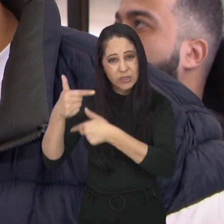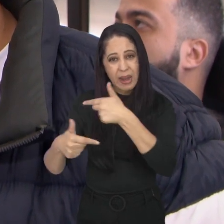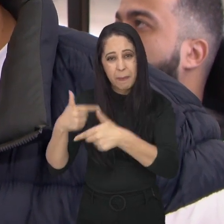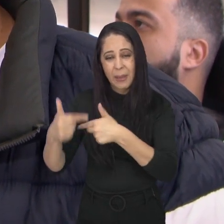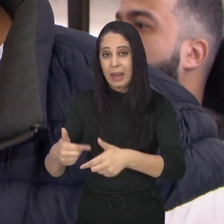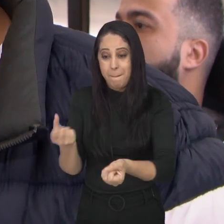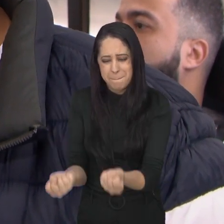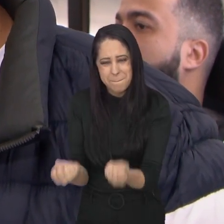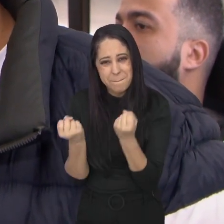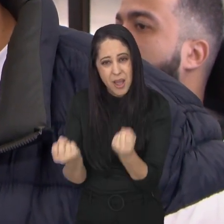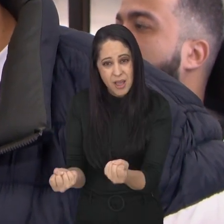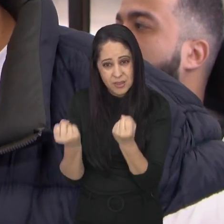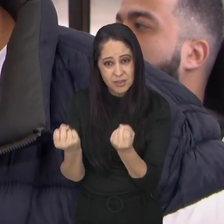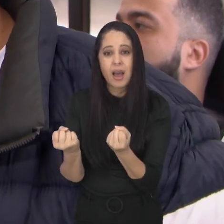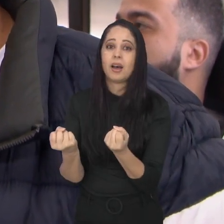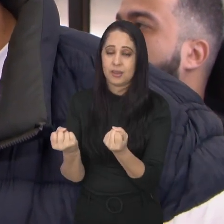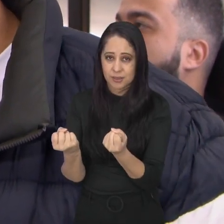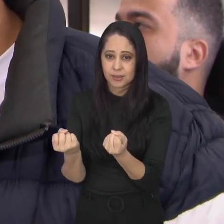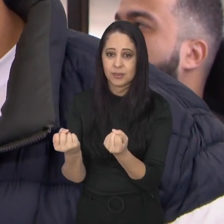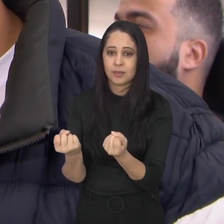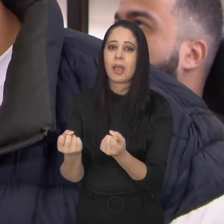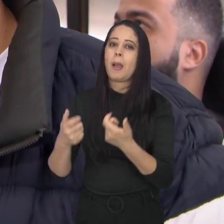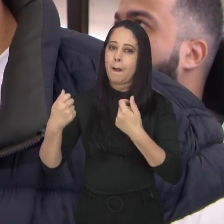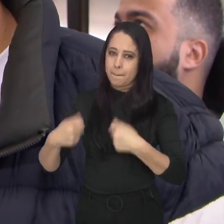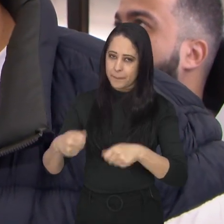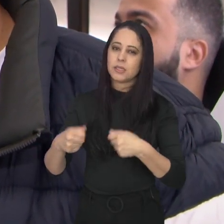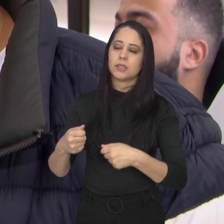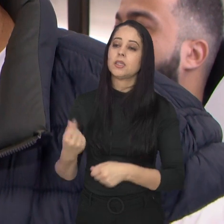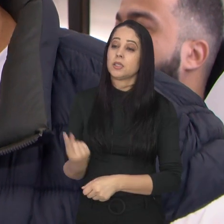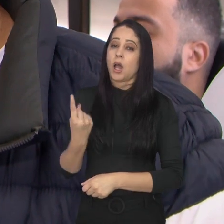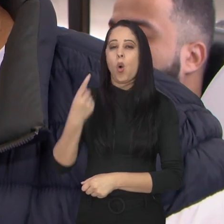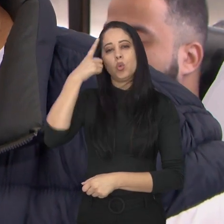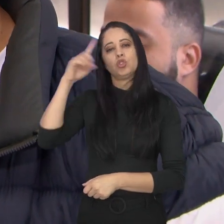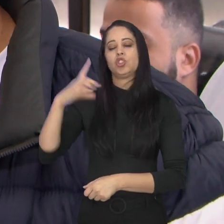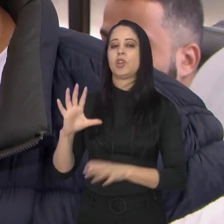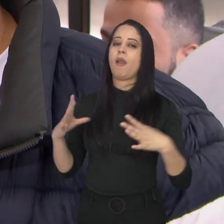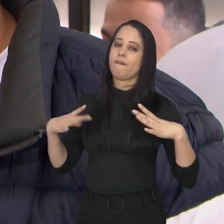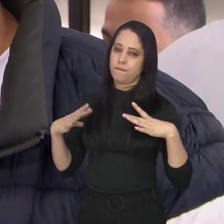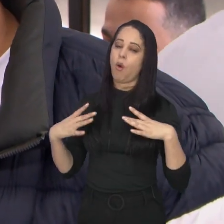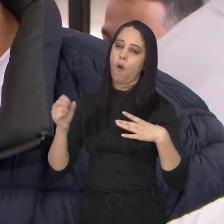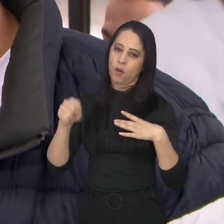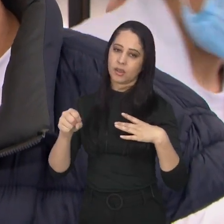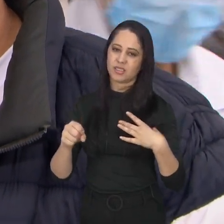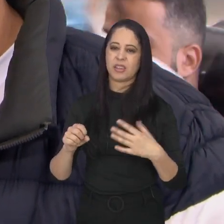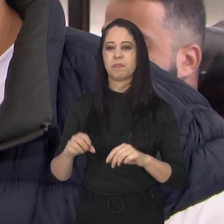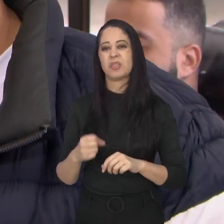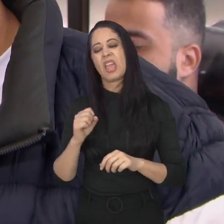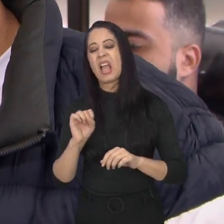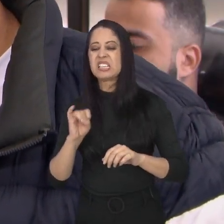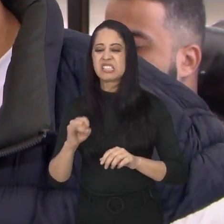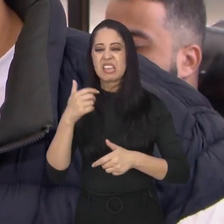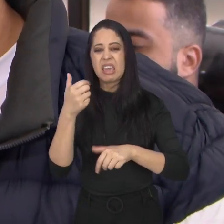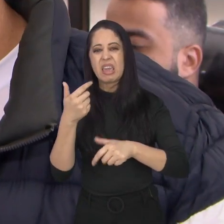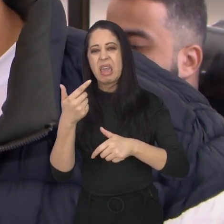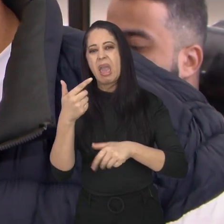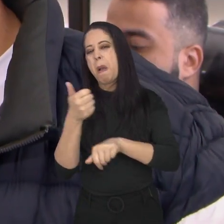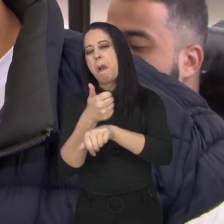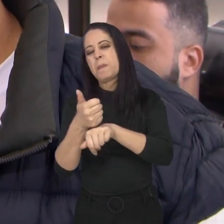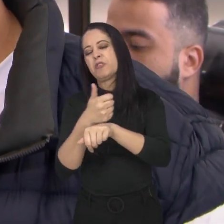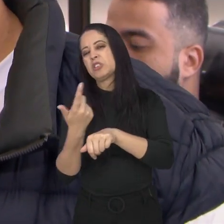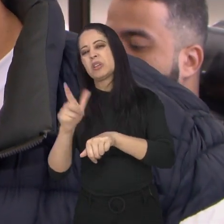supermercados, bancos e eventos culturais. Uma lei federal também garante outro benefício para esse público. Uma vez por ano, quem doa